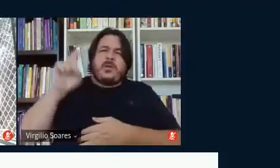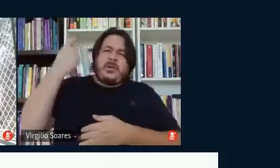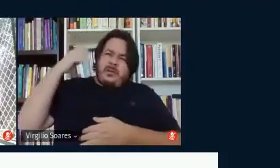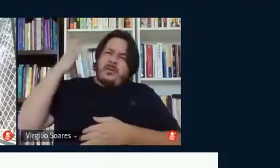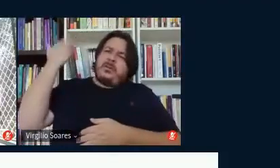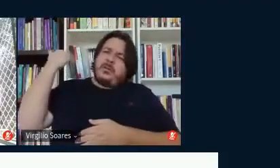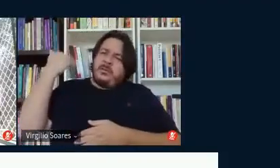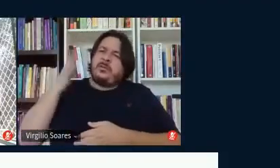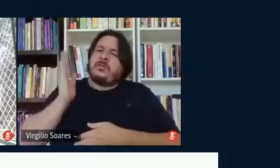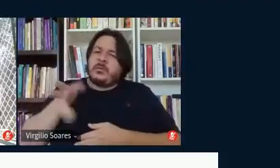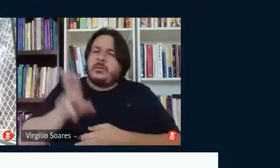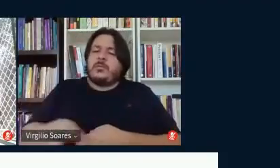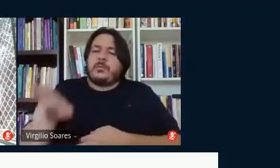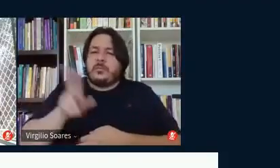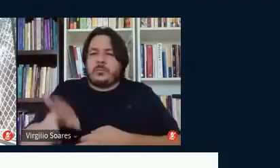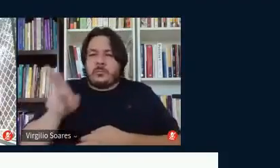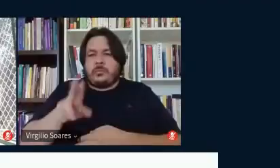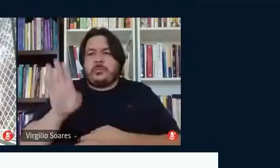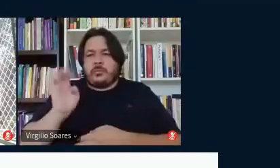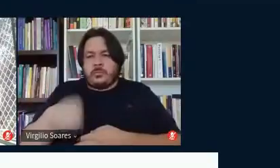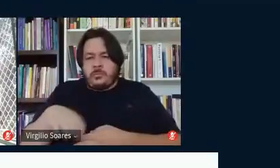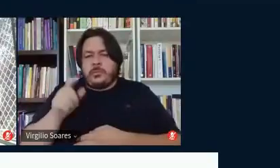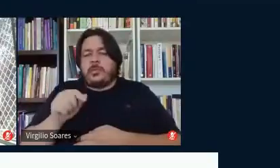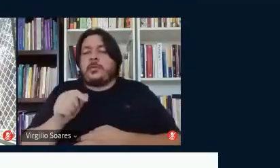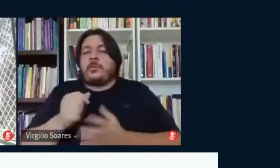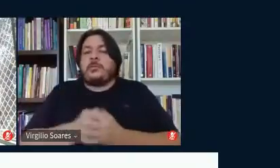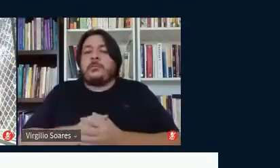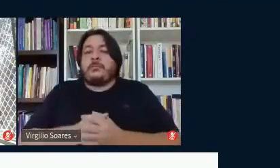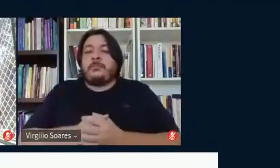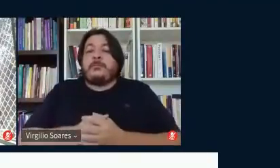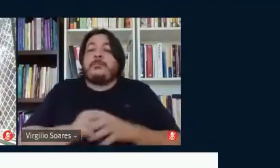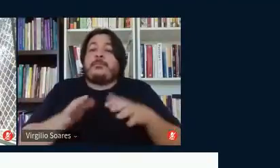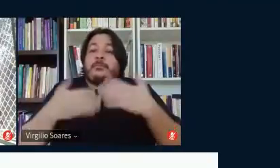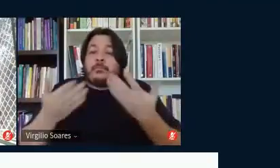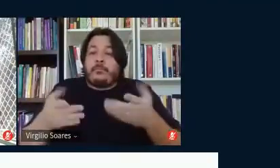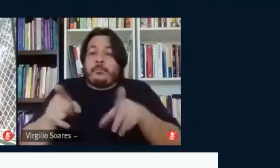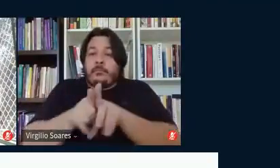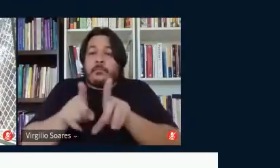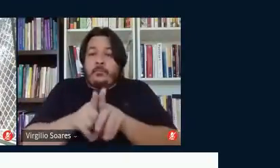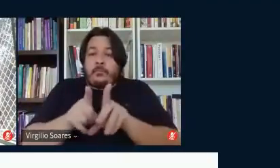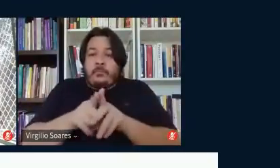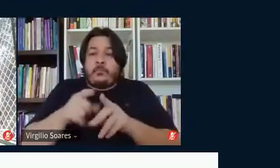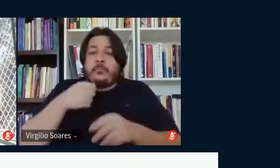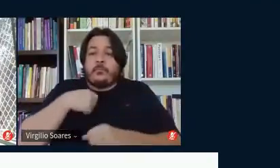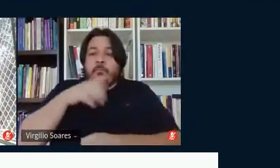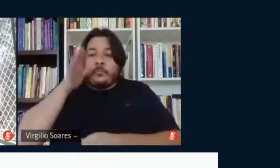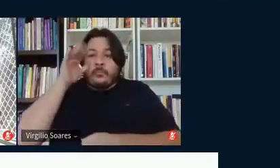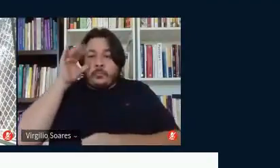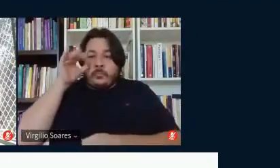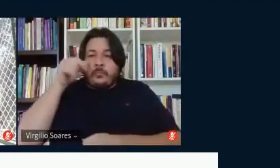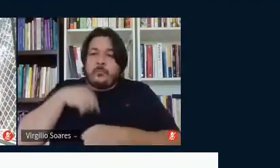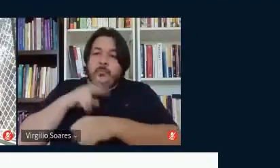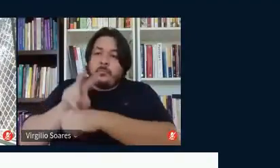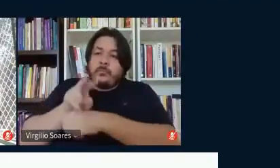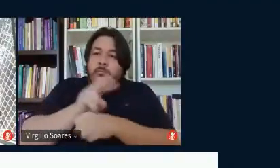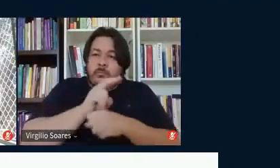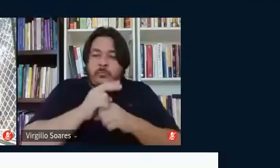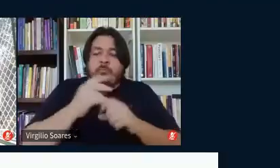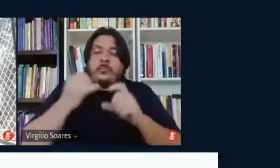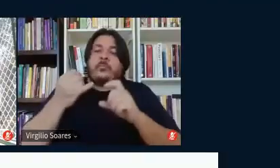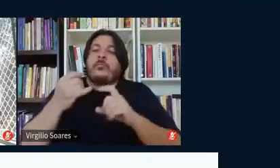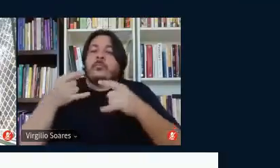bem frequente, já utilizada por elas, e além disso a gente decidiu também acompanhar as lives e os eventos que essas mães